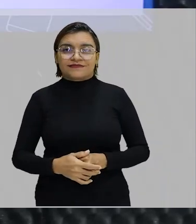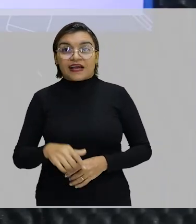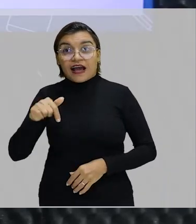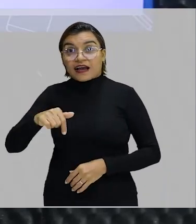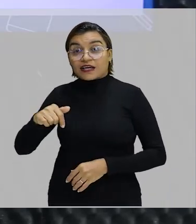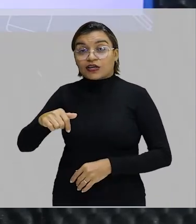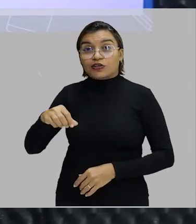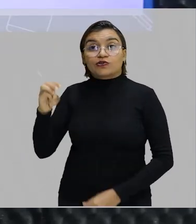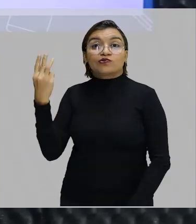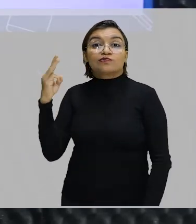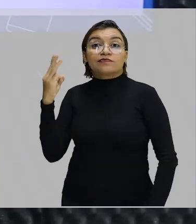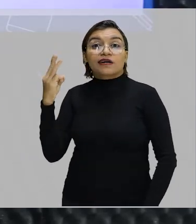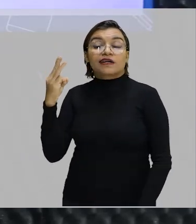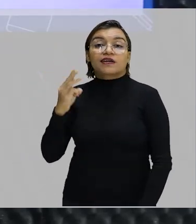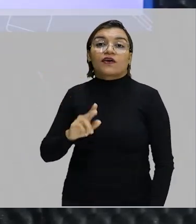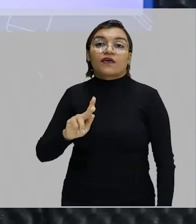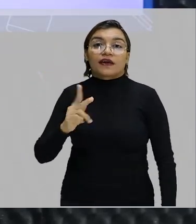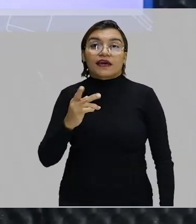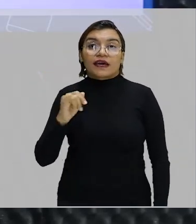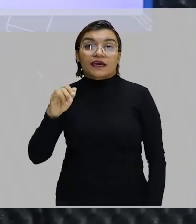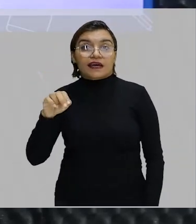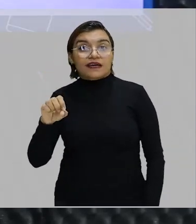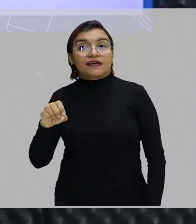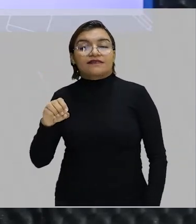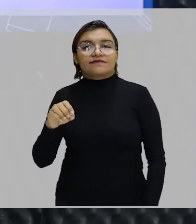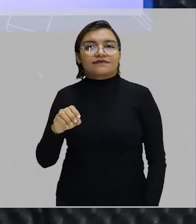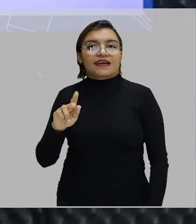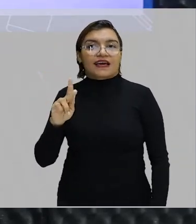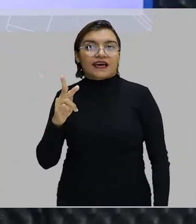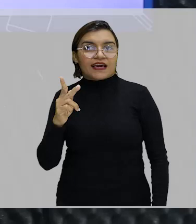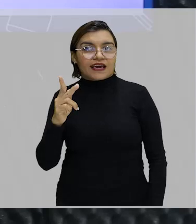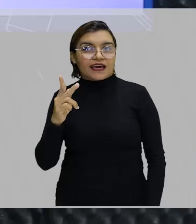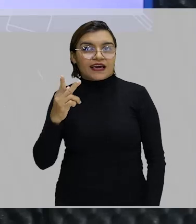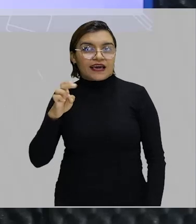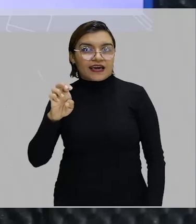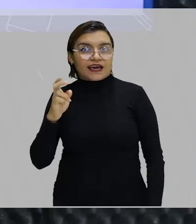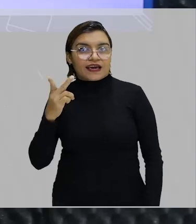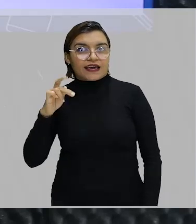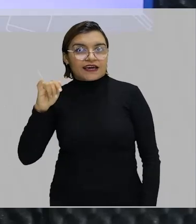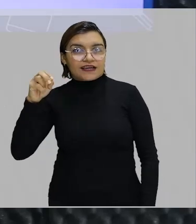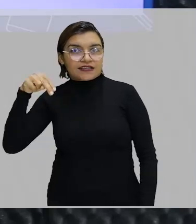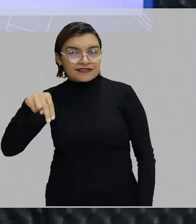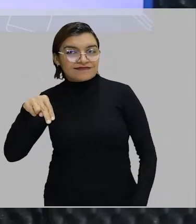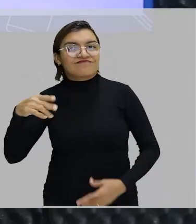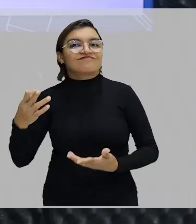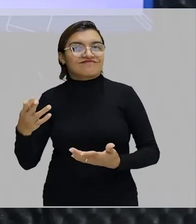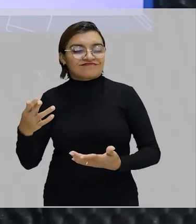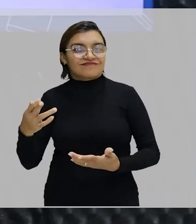Em. Em quer dizer assim, ó, concordo com você. Então, informalidade, coloquialismo.